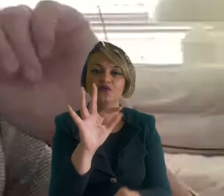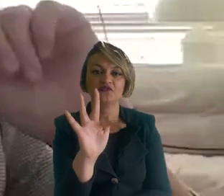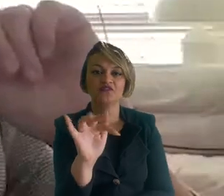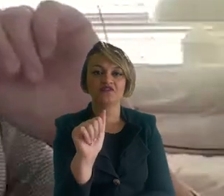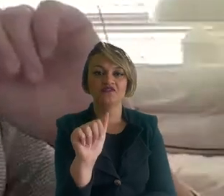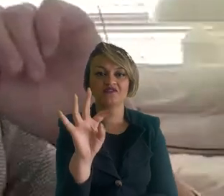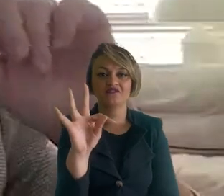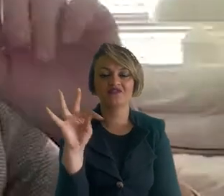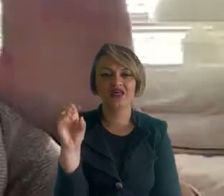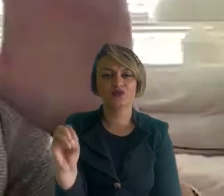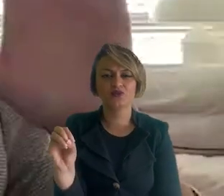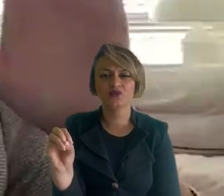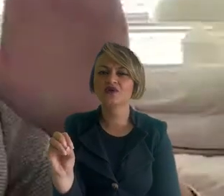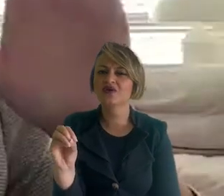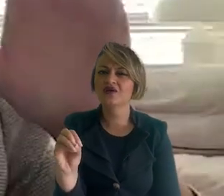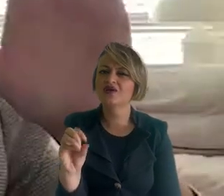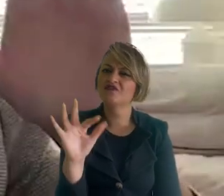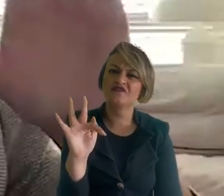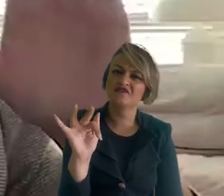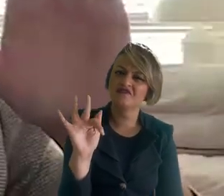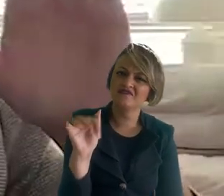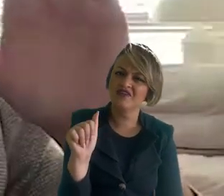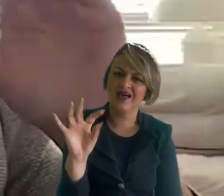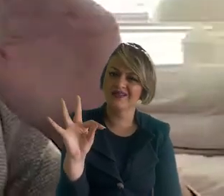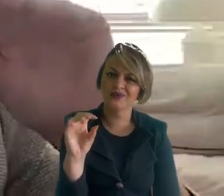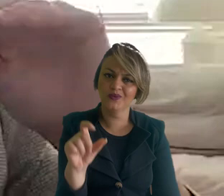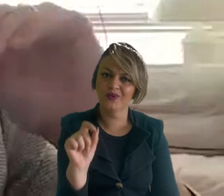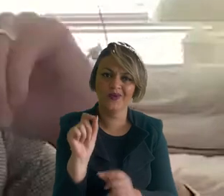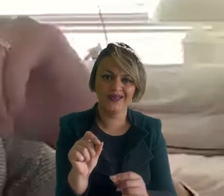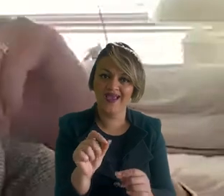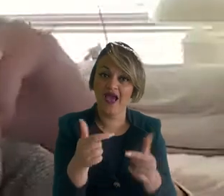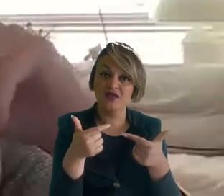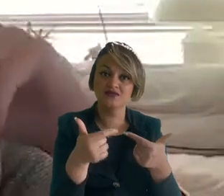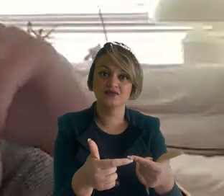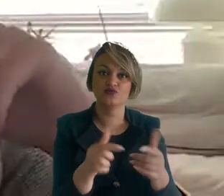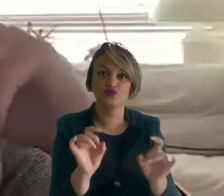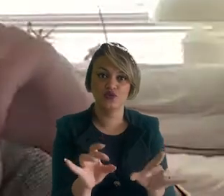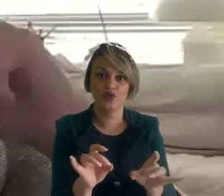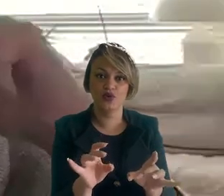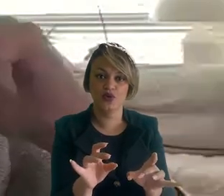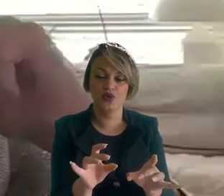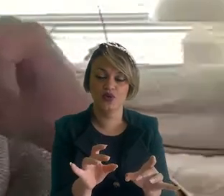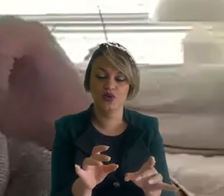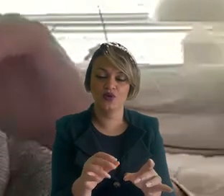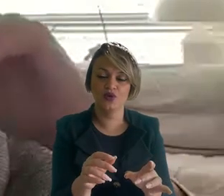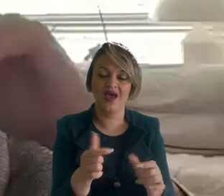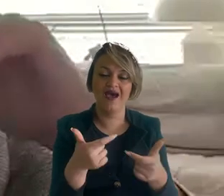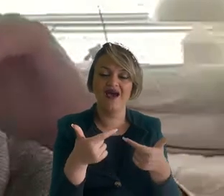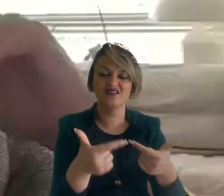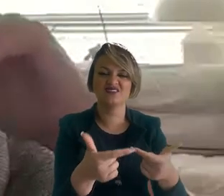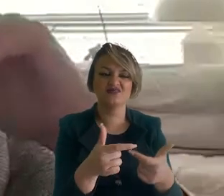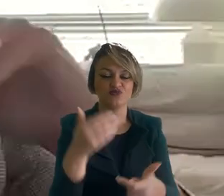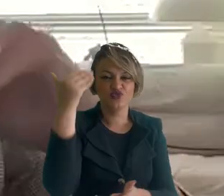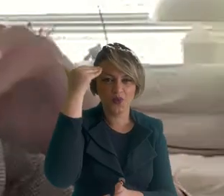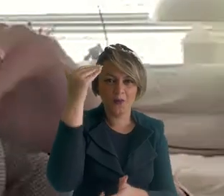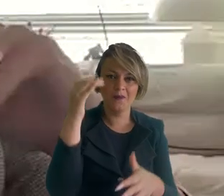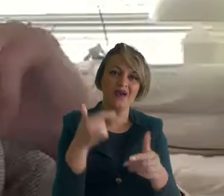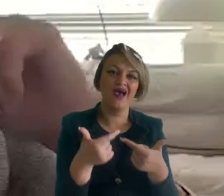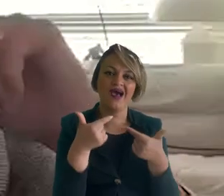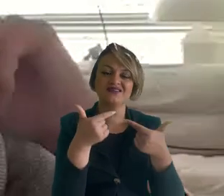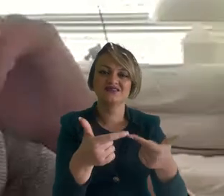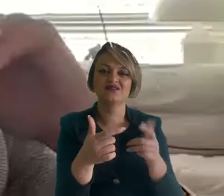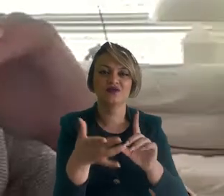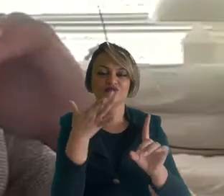do produto não se fala do ato culposo não se fala do